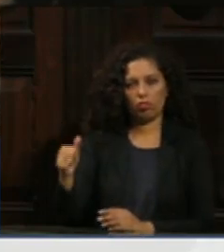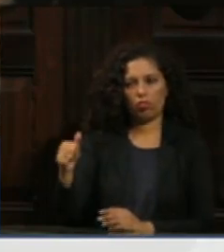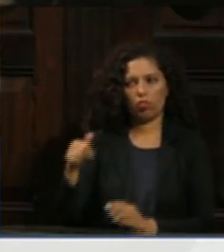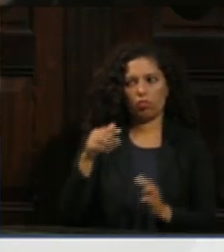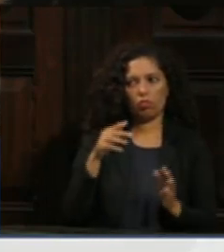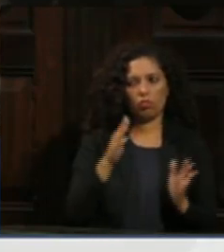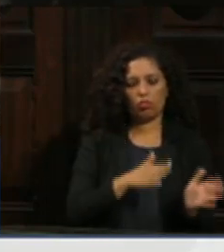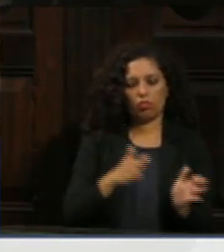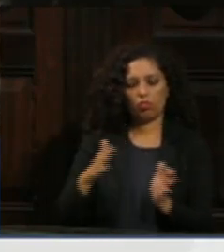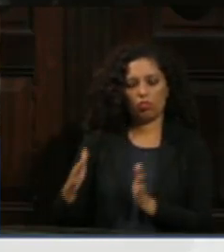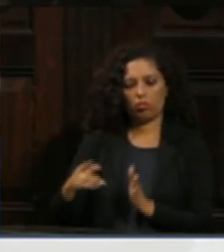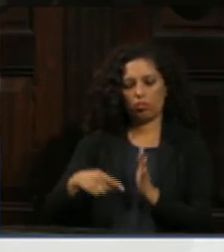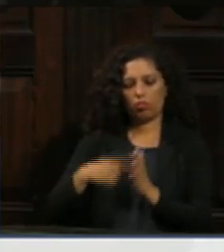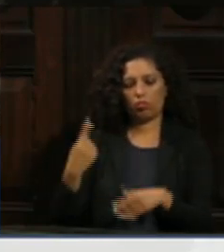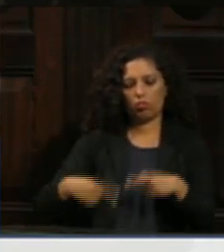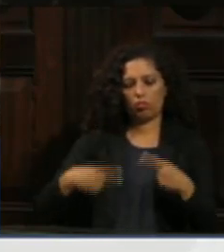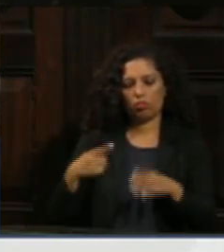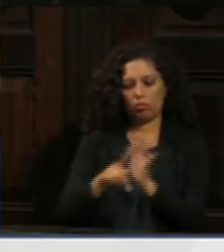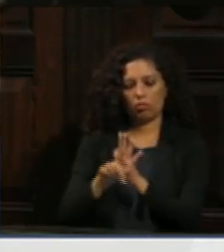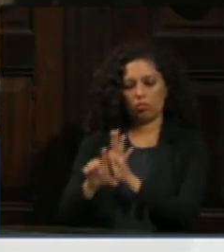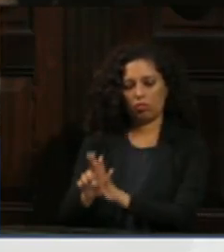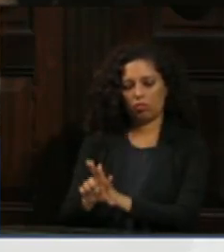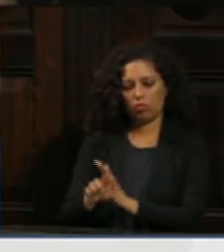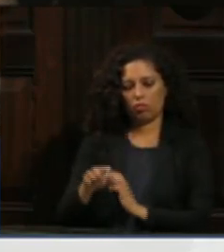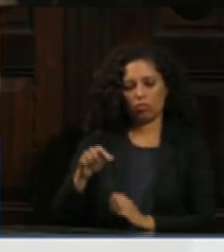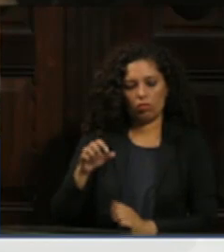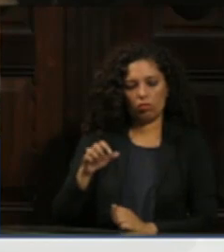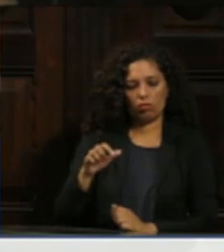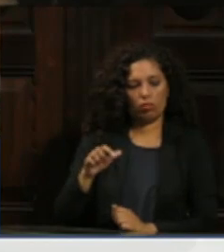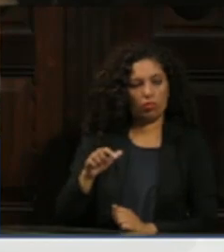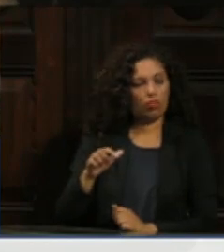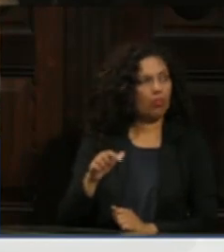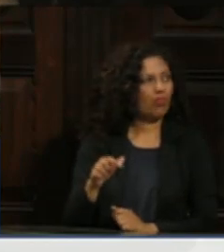Em votação, discussão única, projeto de resolução